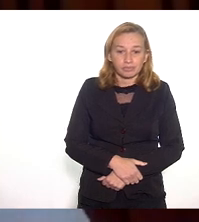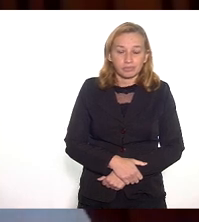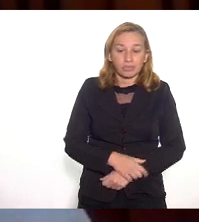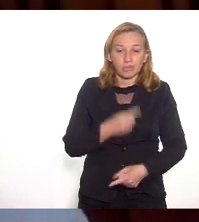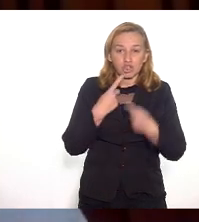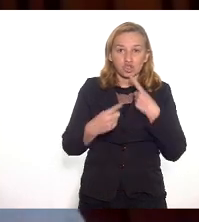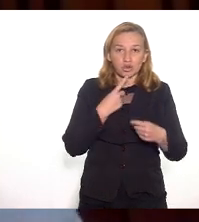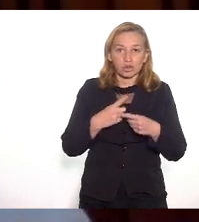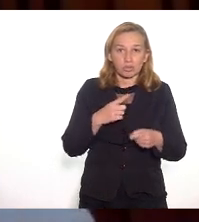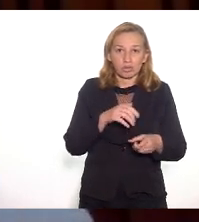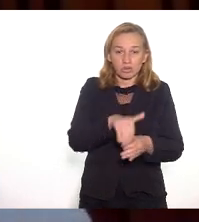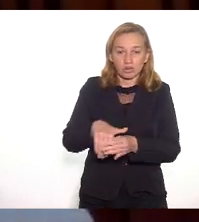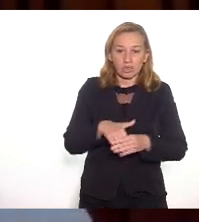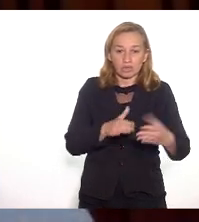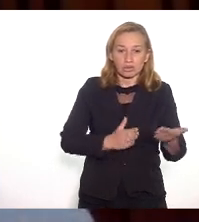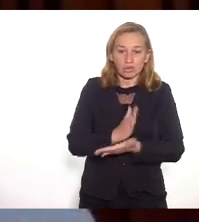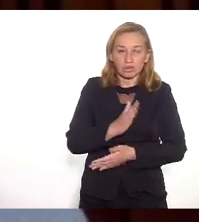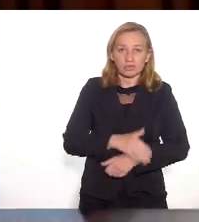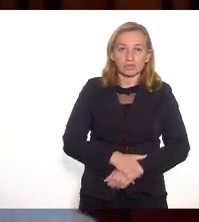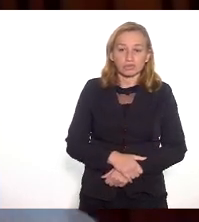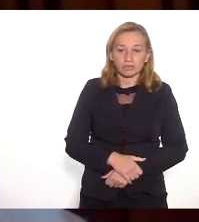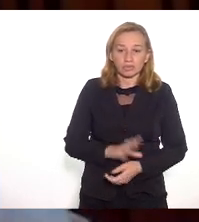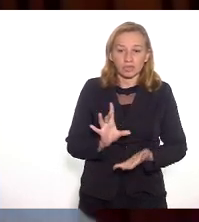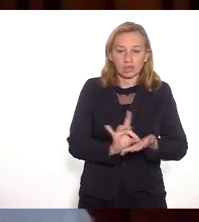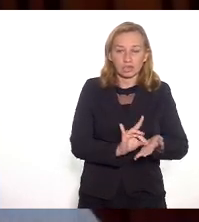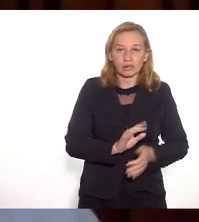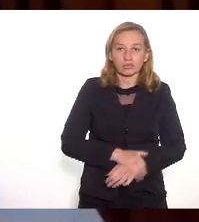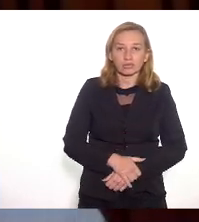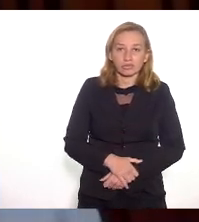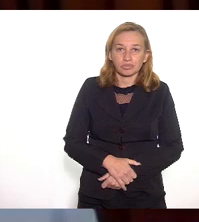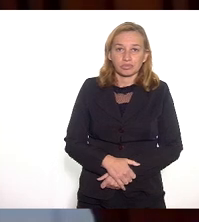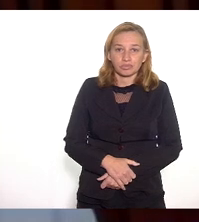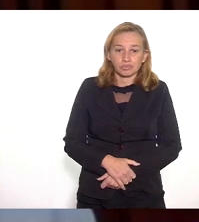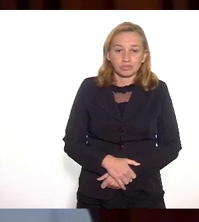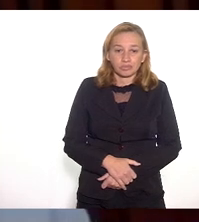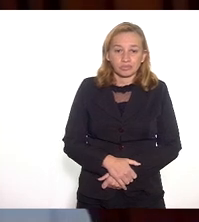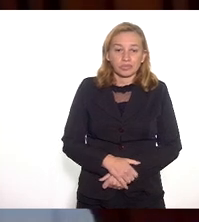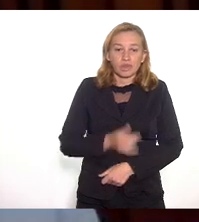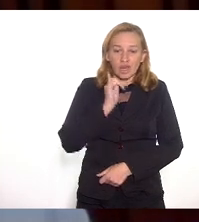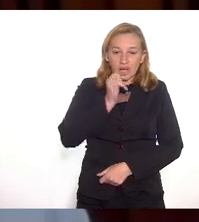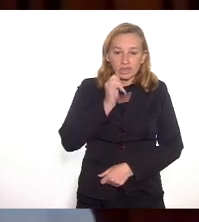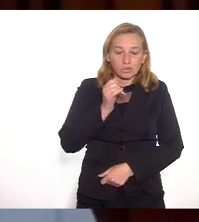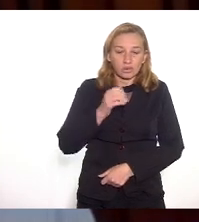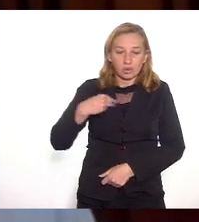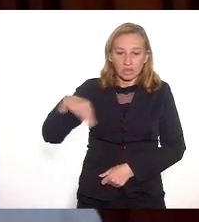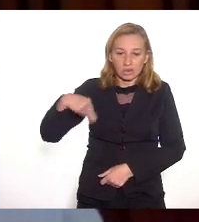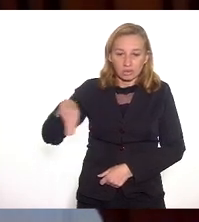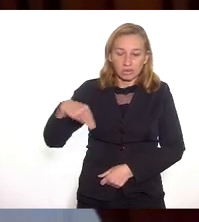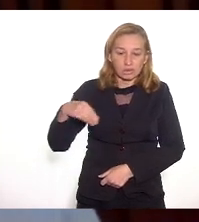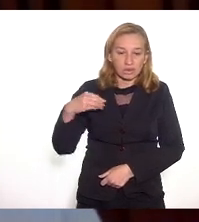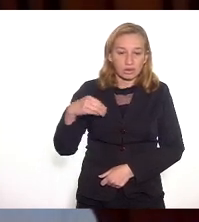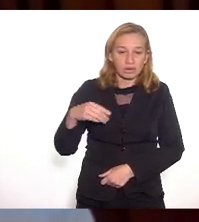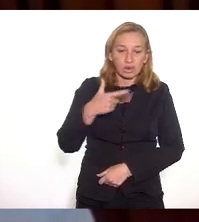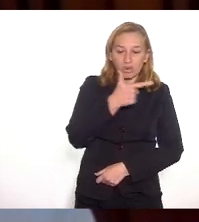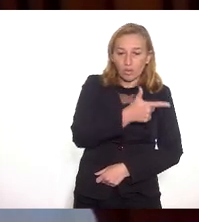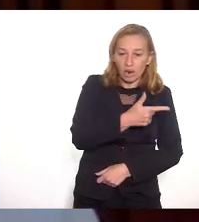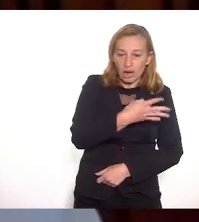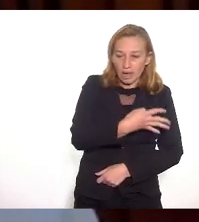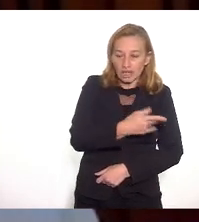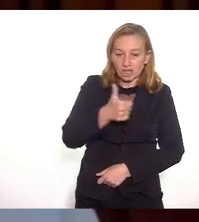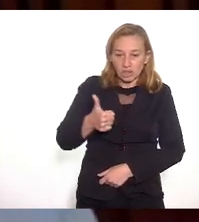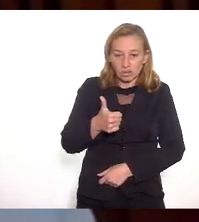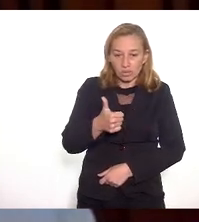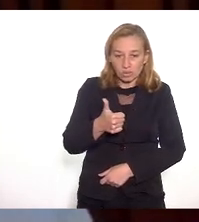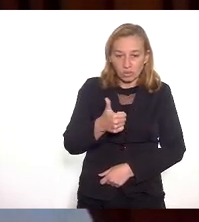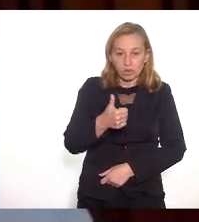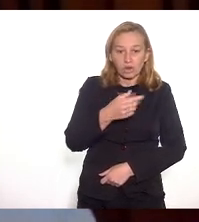Em discussão e votação, aprovado. Anexação. Relator Carlos Mink, deputado, número 41 da pauta. Projeto de